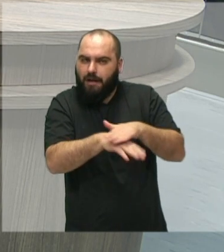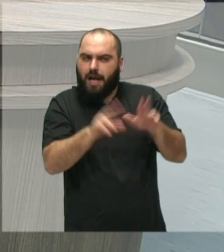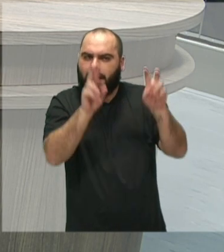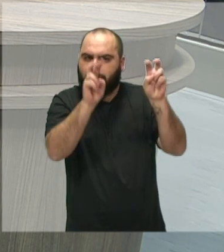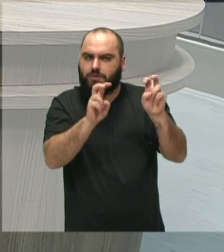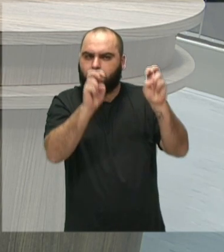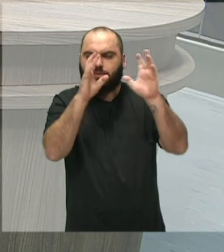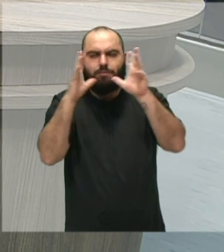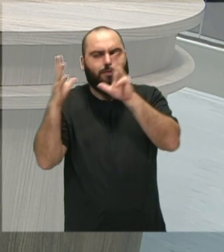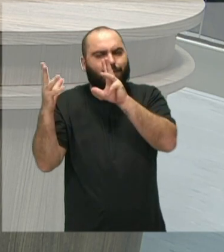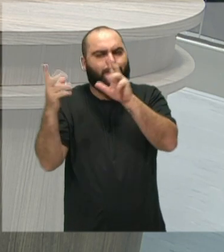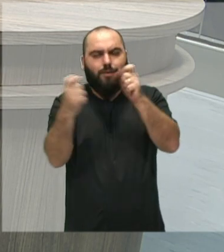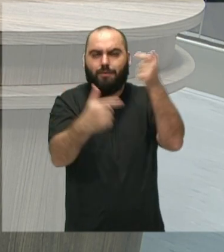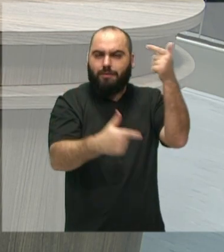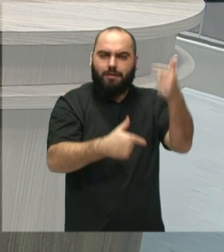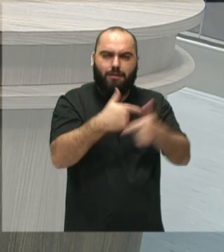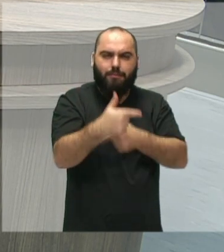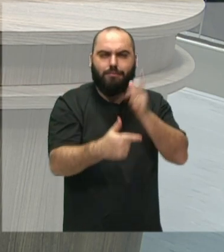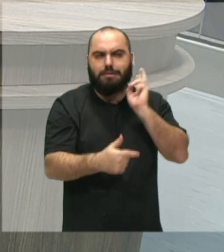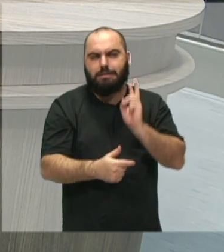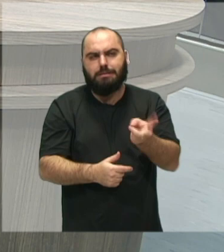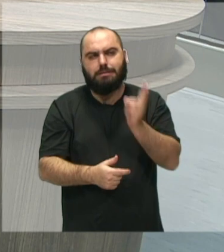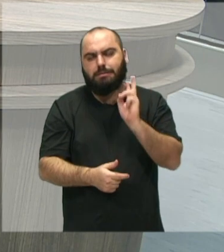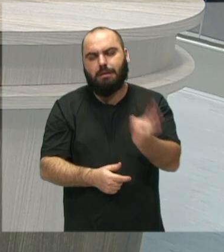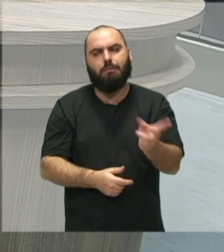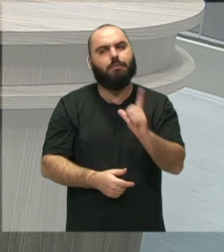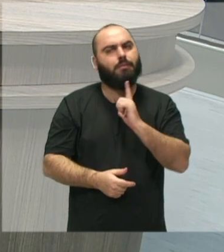as atividades que sempre teve, né,